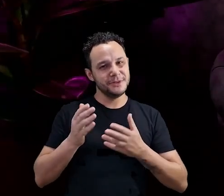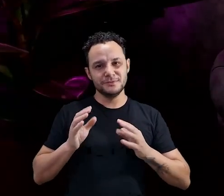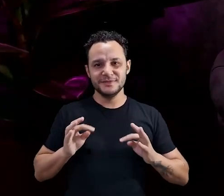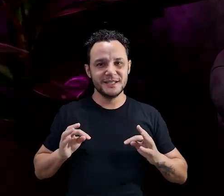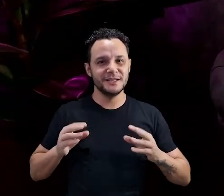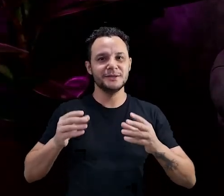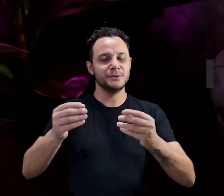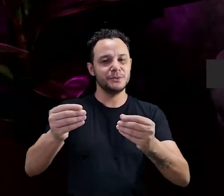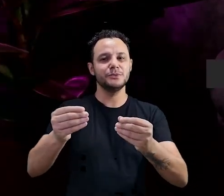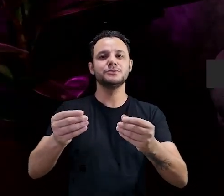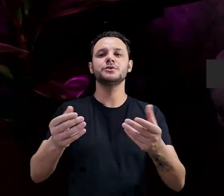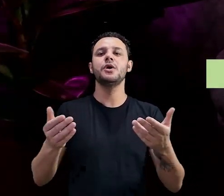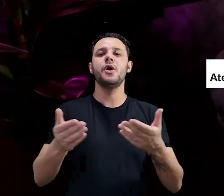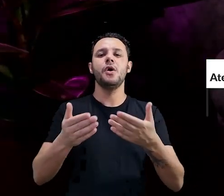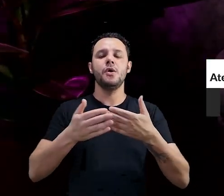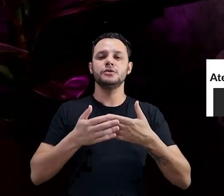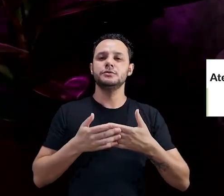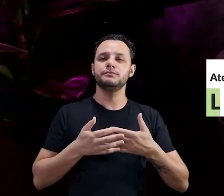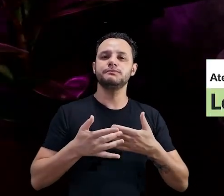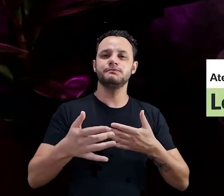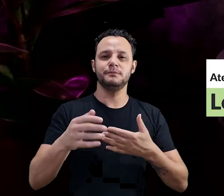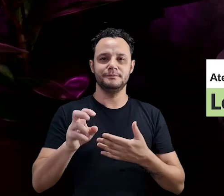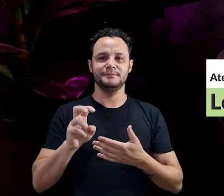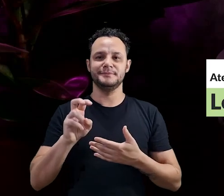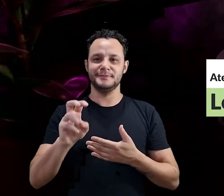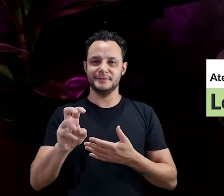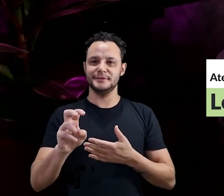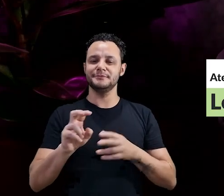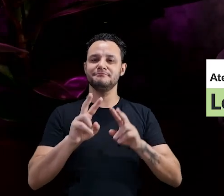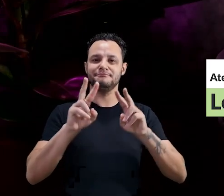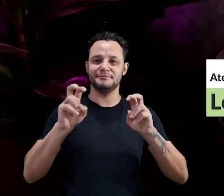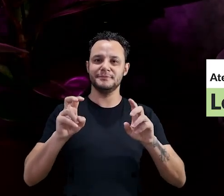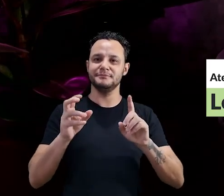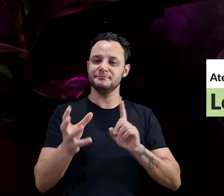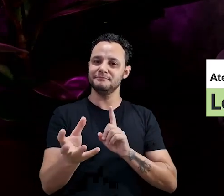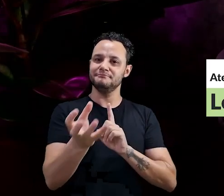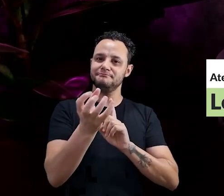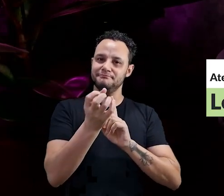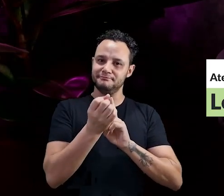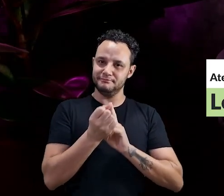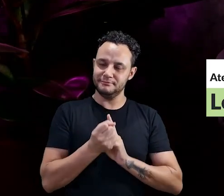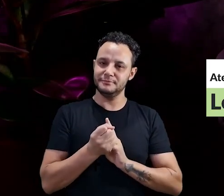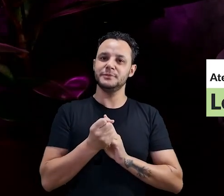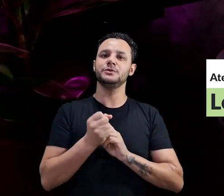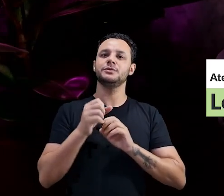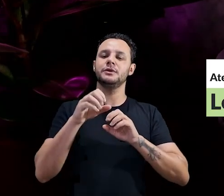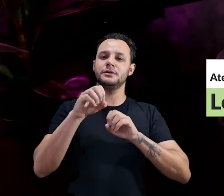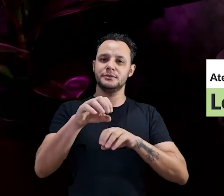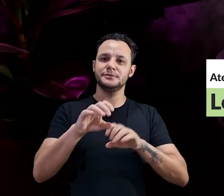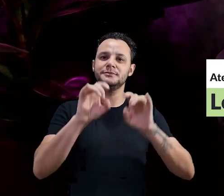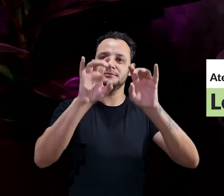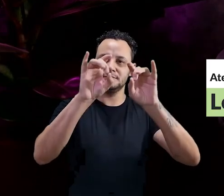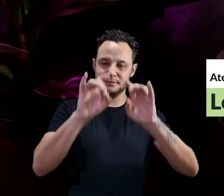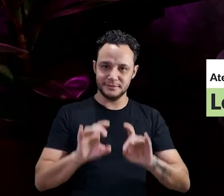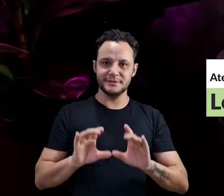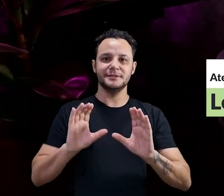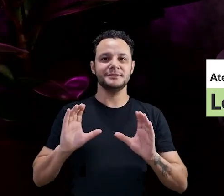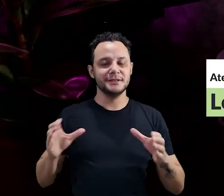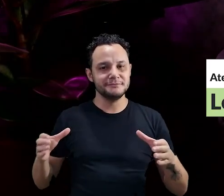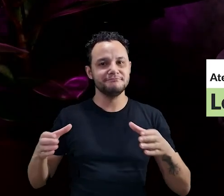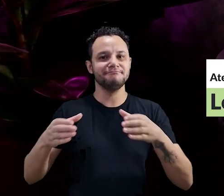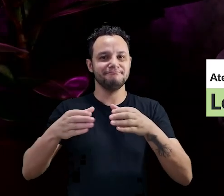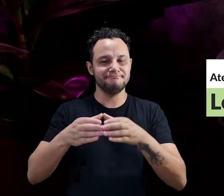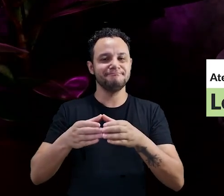Olá, sejam muito bem-vindos e bem-vindas. Nós vamos dar início ao módulo 5, Atendimento Educacional Especializado,